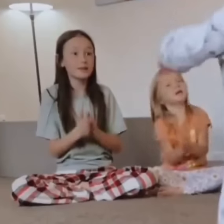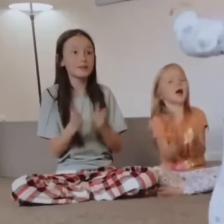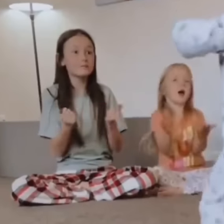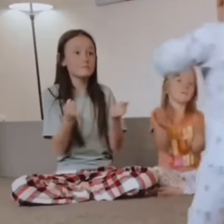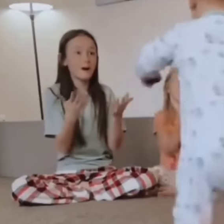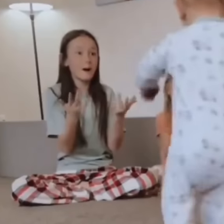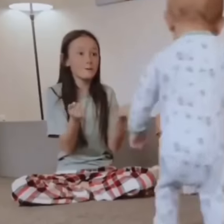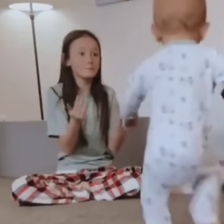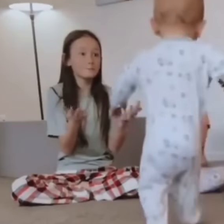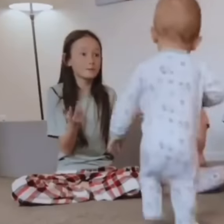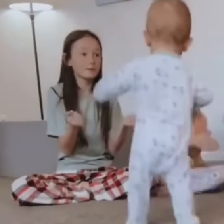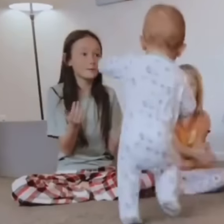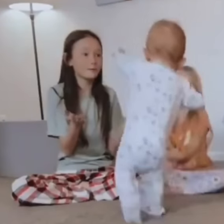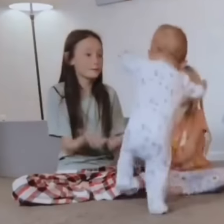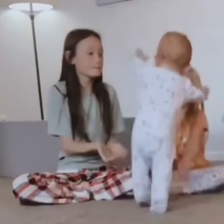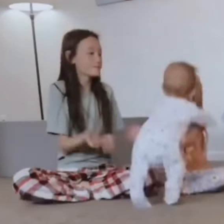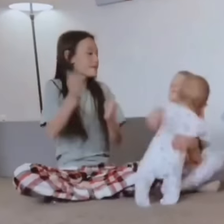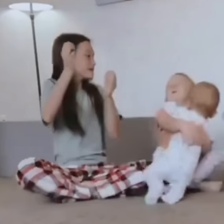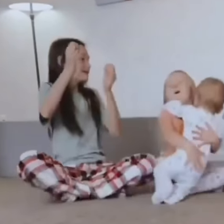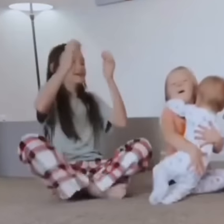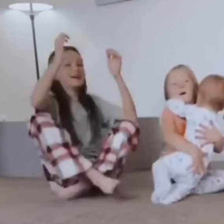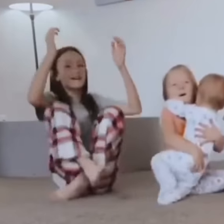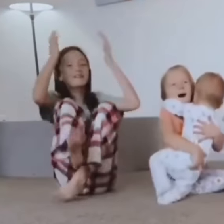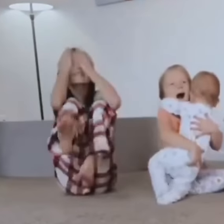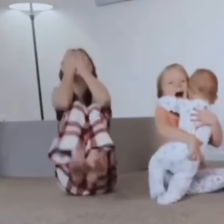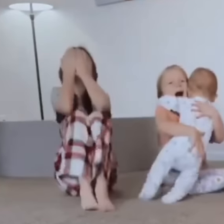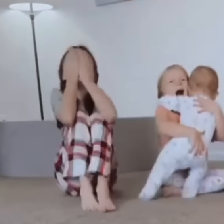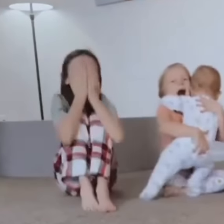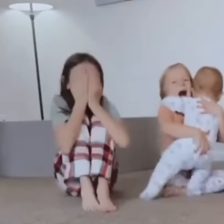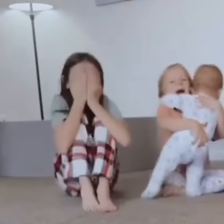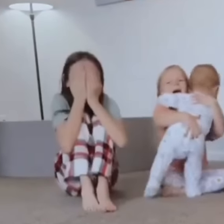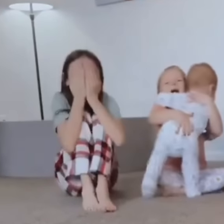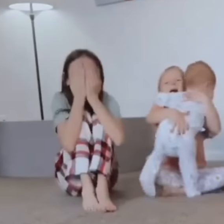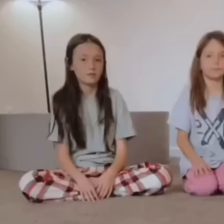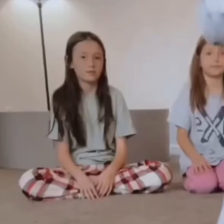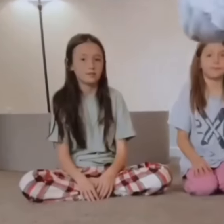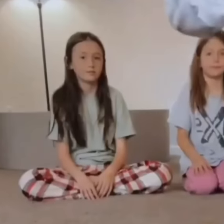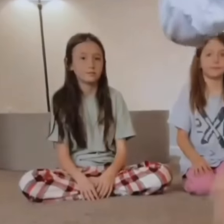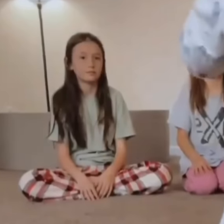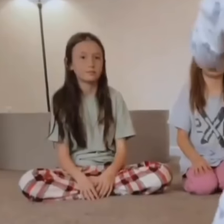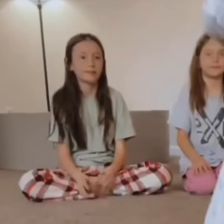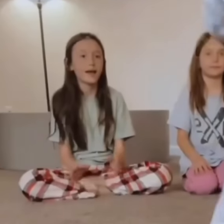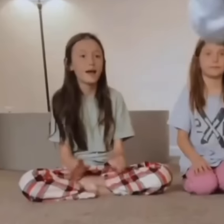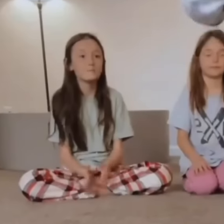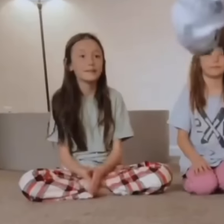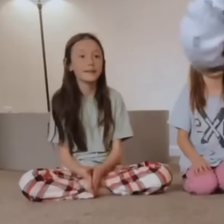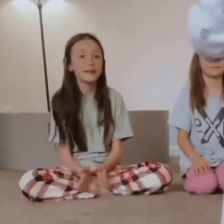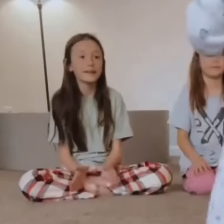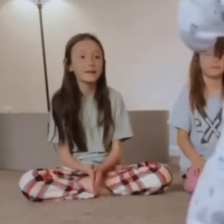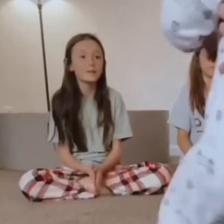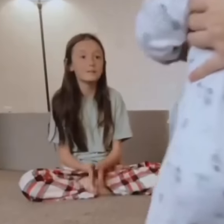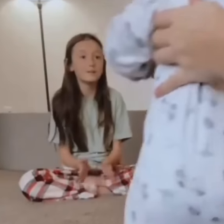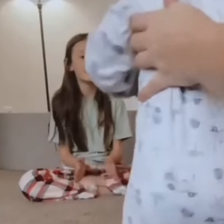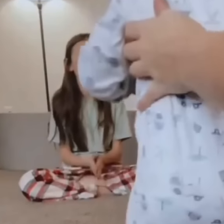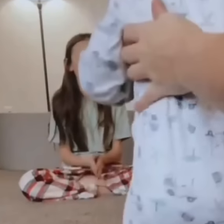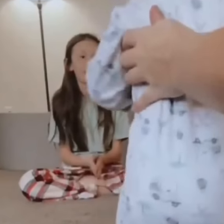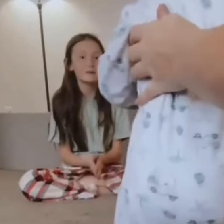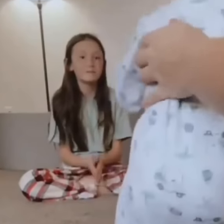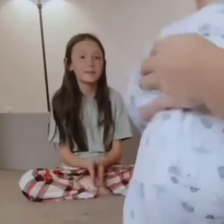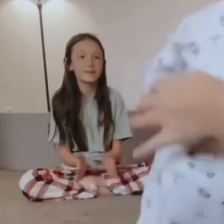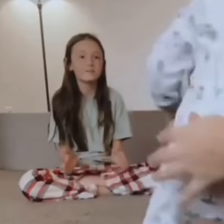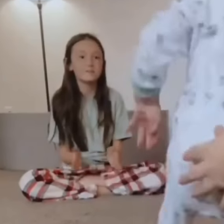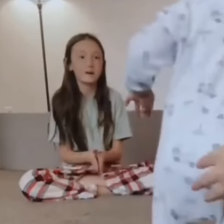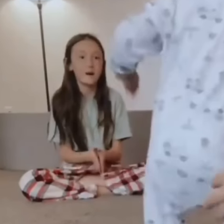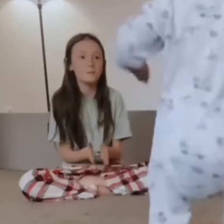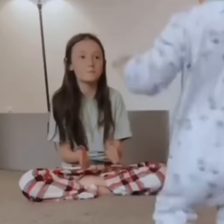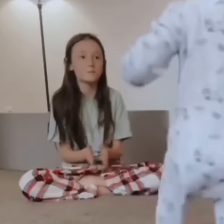aleatoriedade Ih acho que ele tem uma preferida hein então vamos tirar ela só as outras duas para ver quem que ele prefere entre